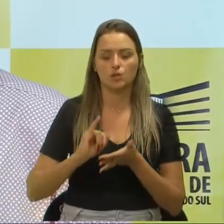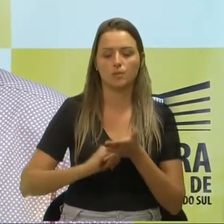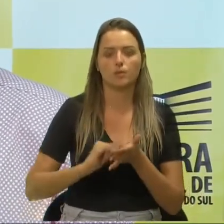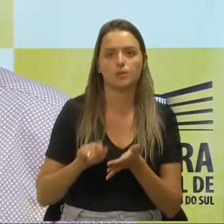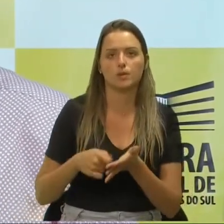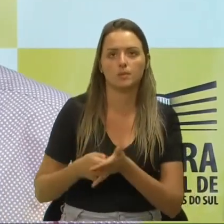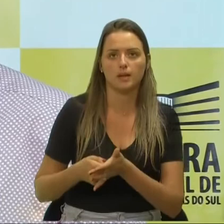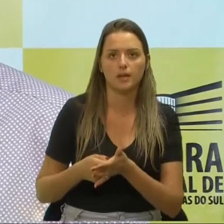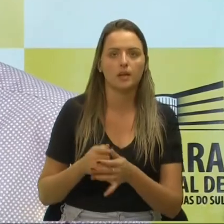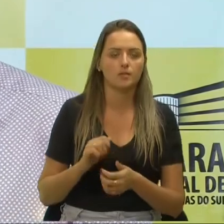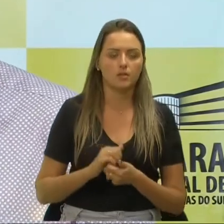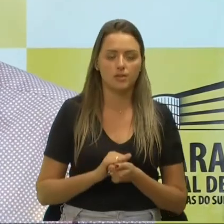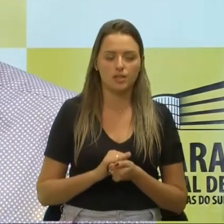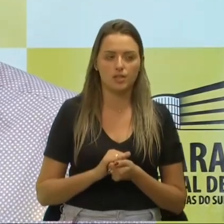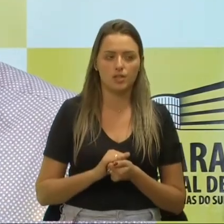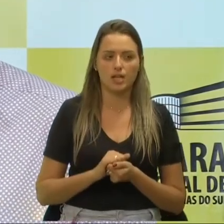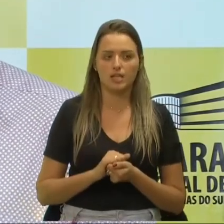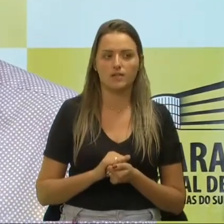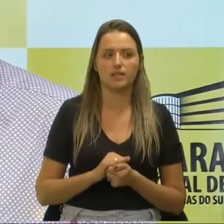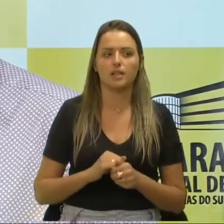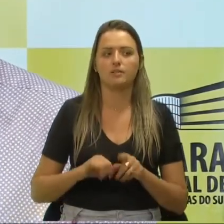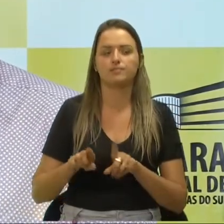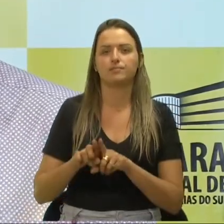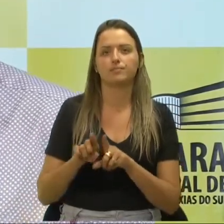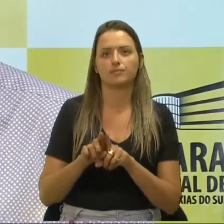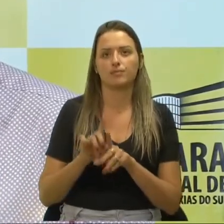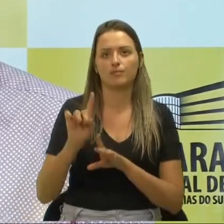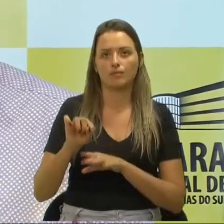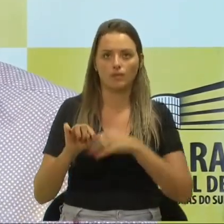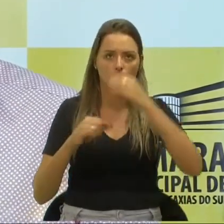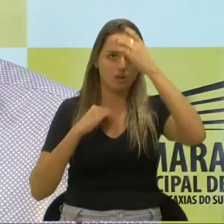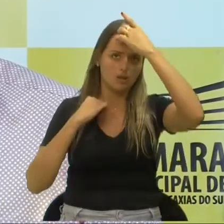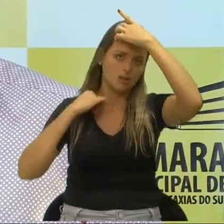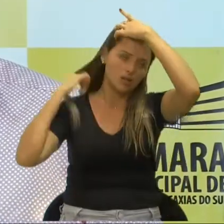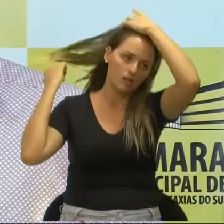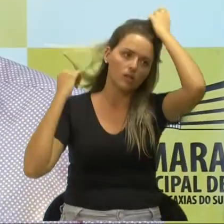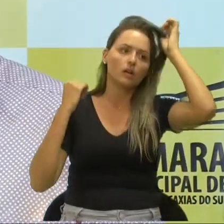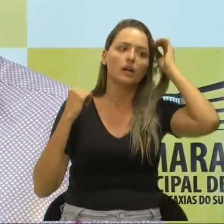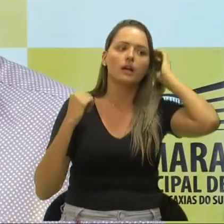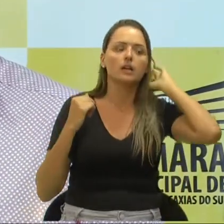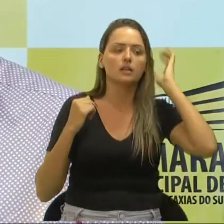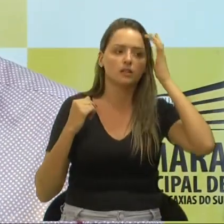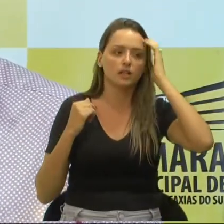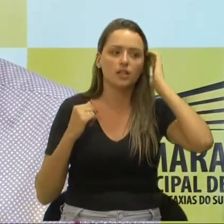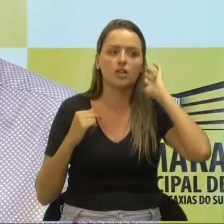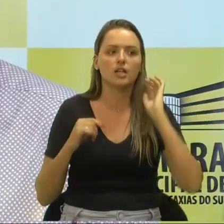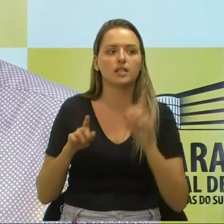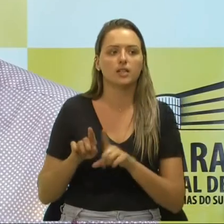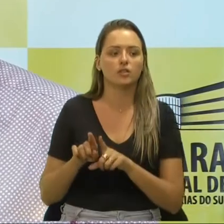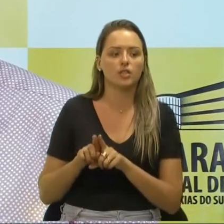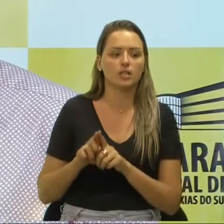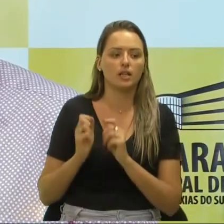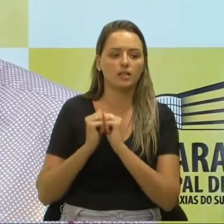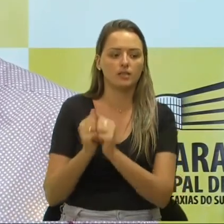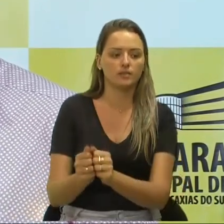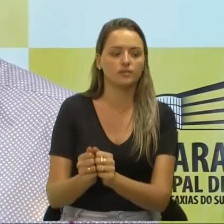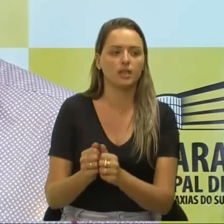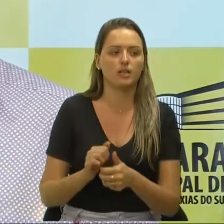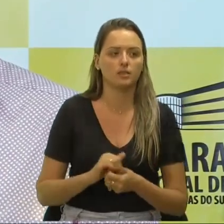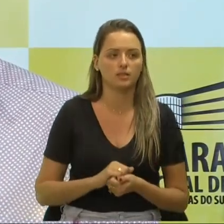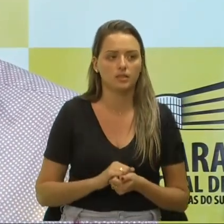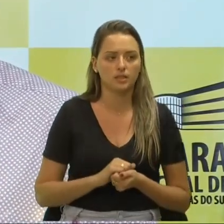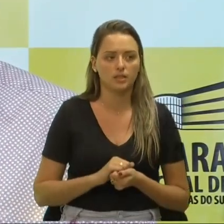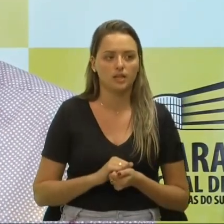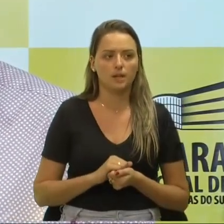esse projeto não é uma obrigatoriedade nenhuma, deixar bem claro que é aquela pessoa voluntária,